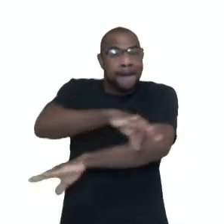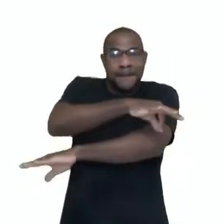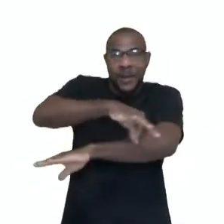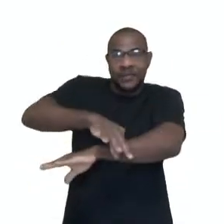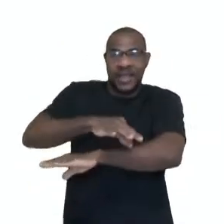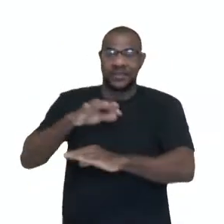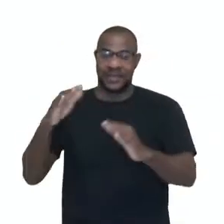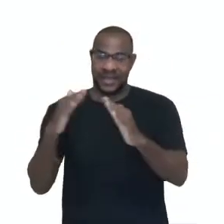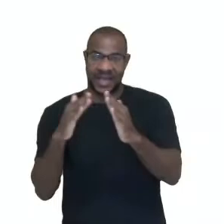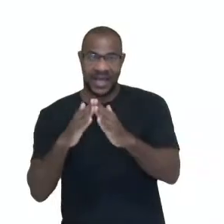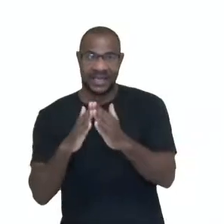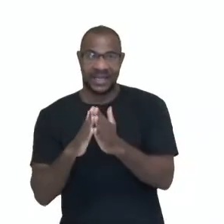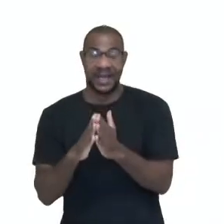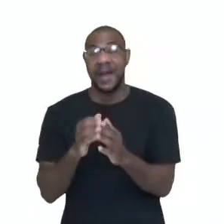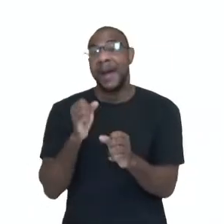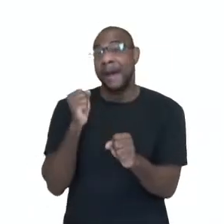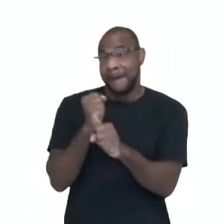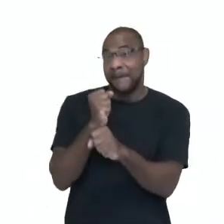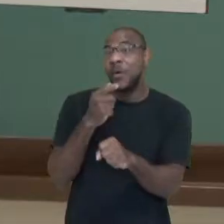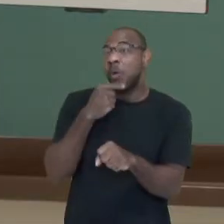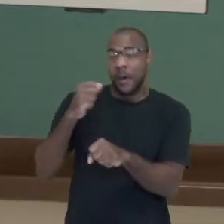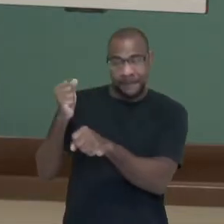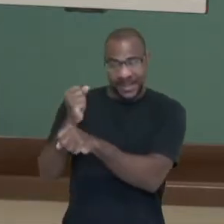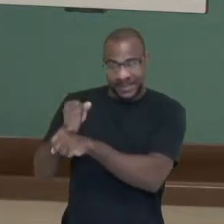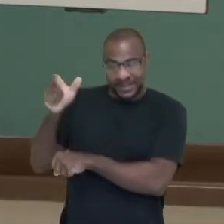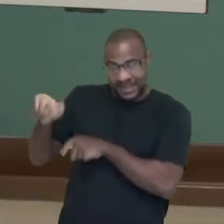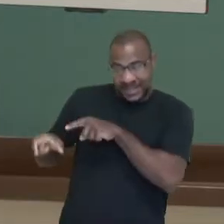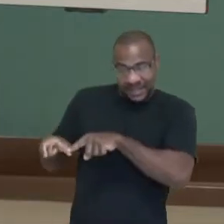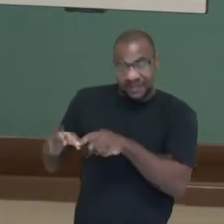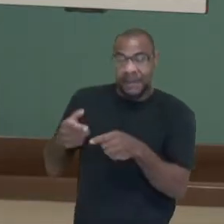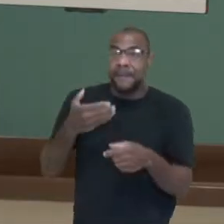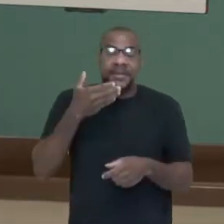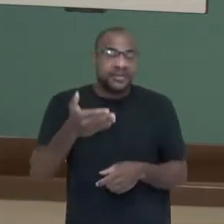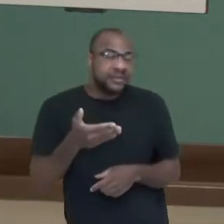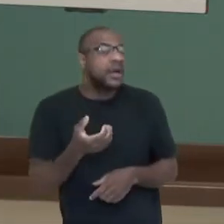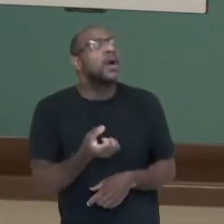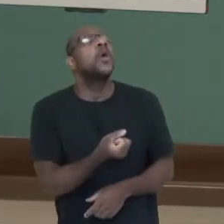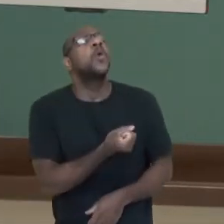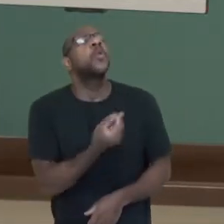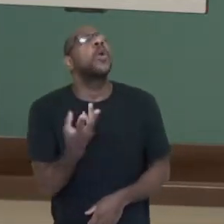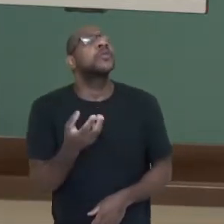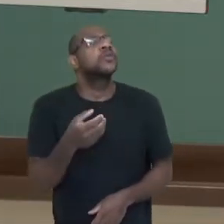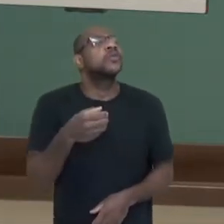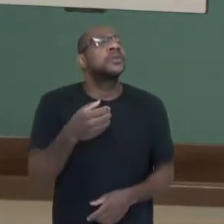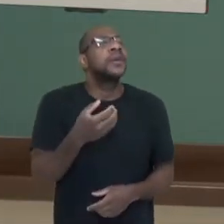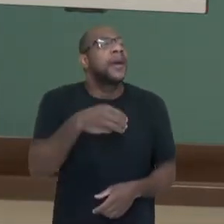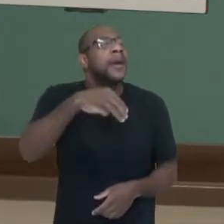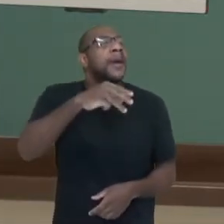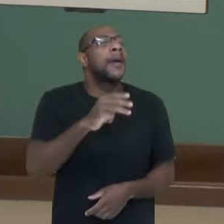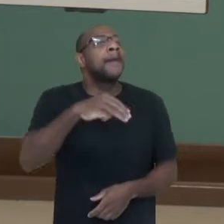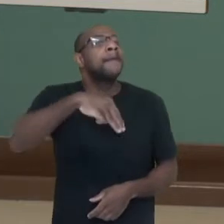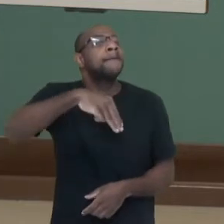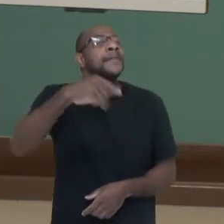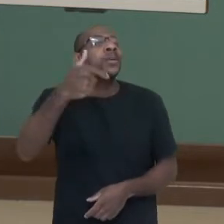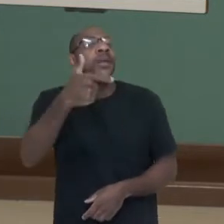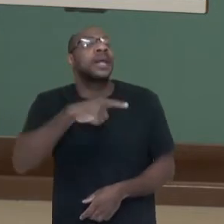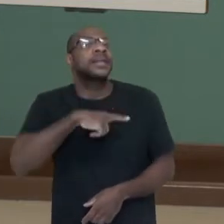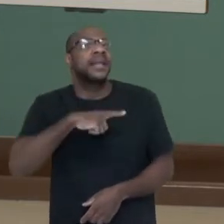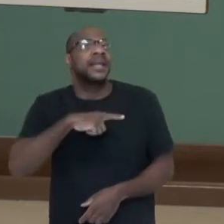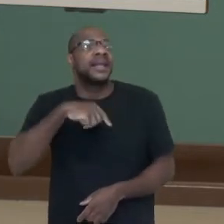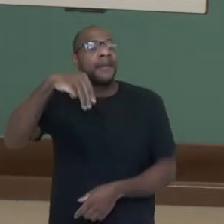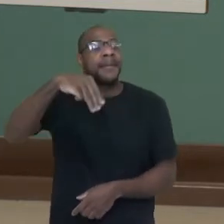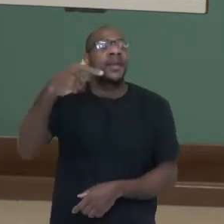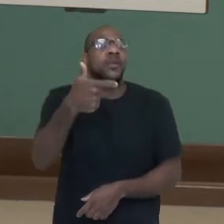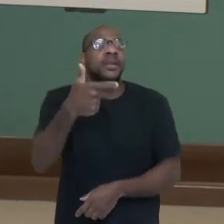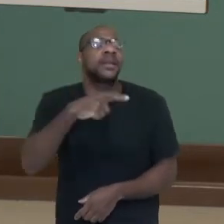primeira coisa que o pedreiro ou engenheiro vai pedir para mim é o seguinte: quantos metros quadrados você quer que a tua casa tenha? Se eu não